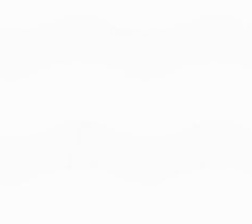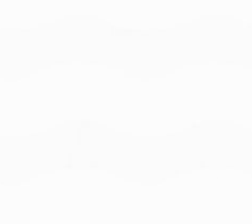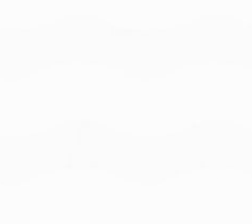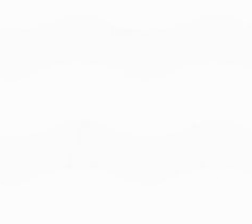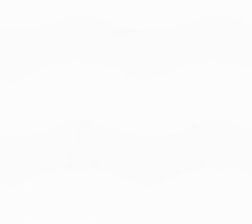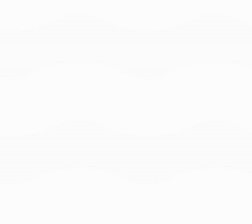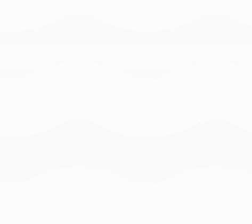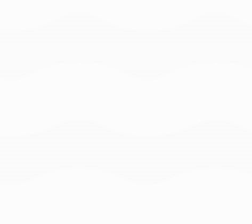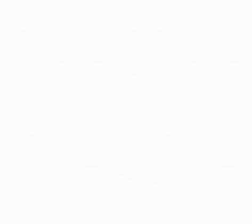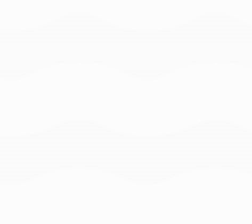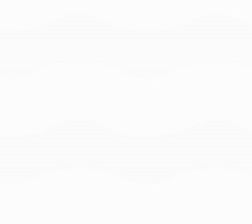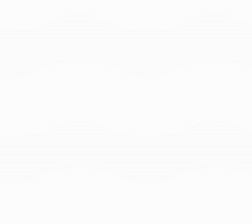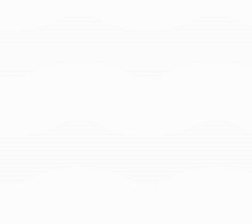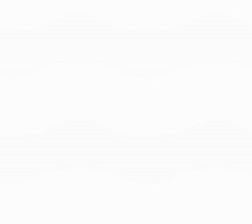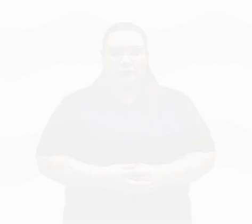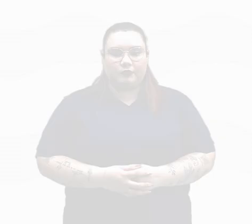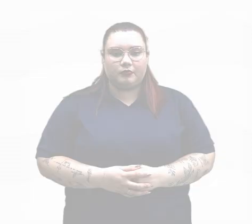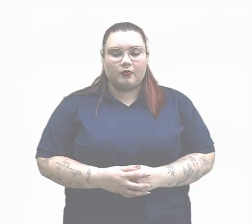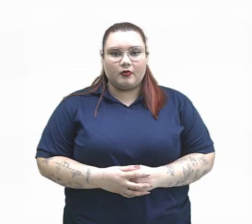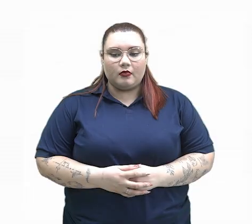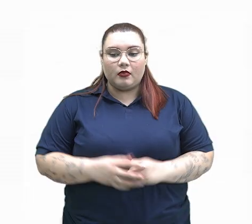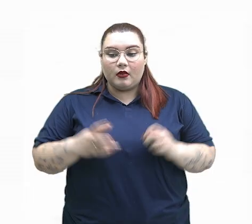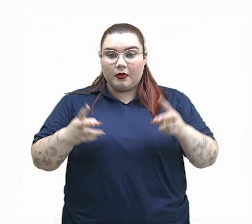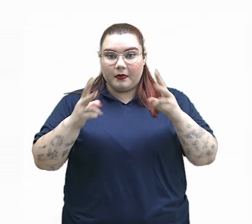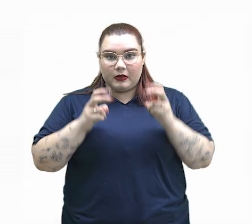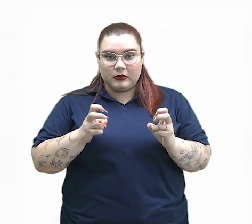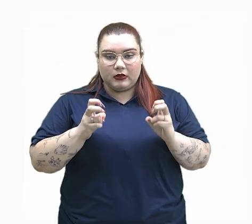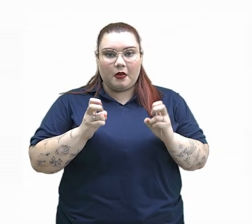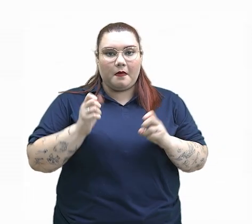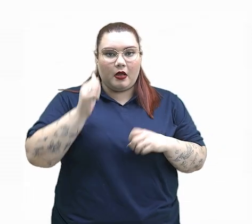e expressões como desses